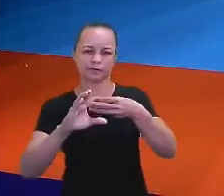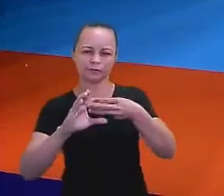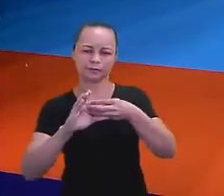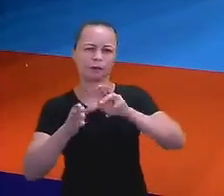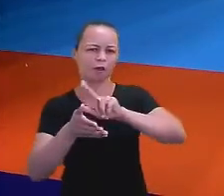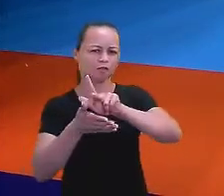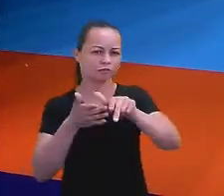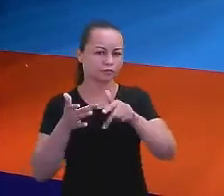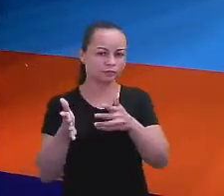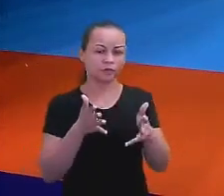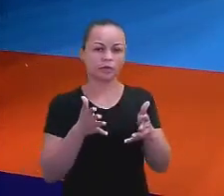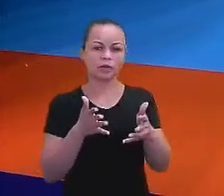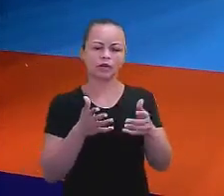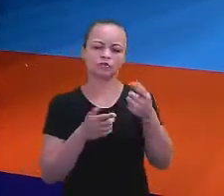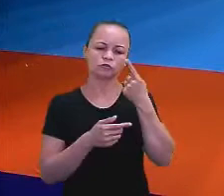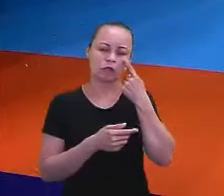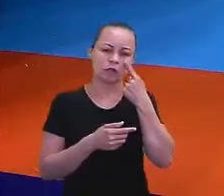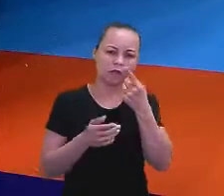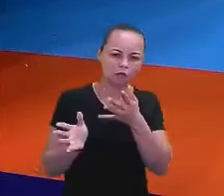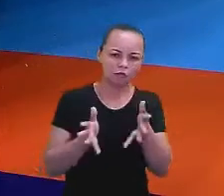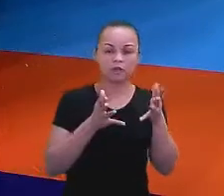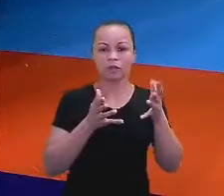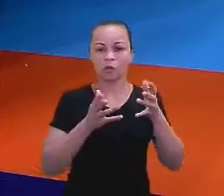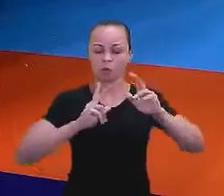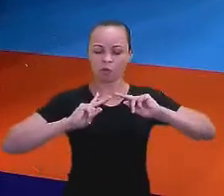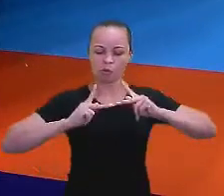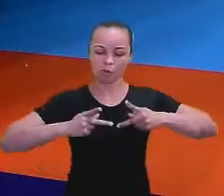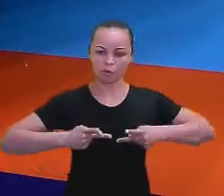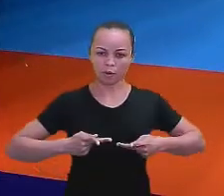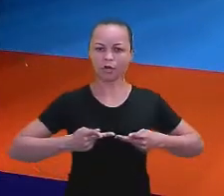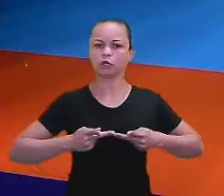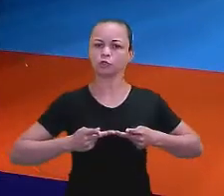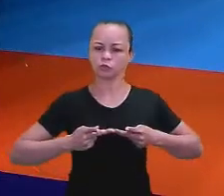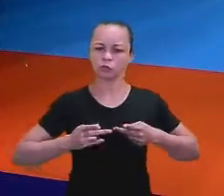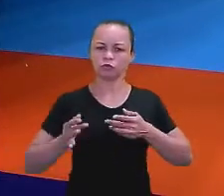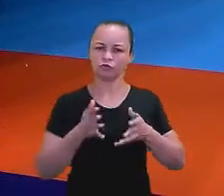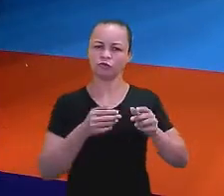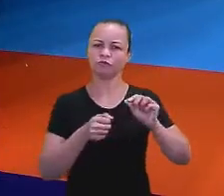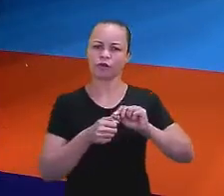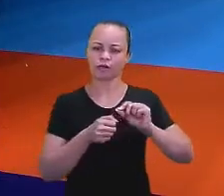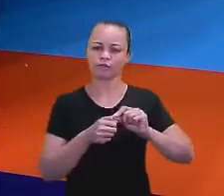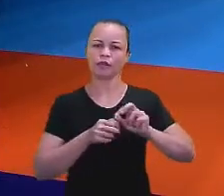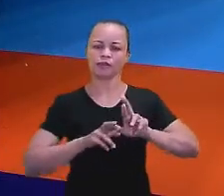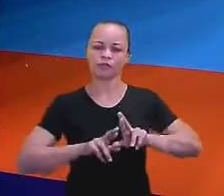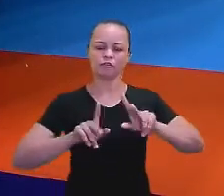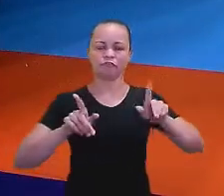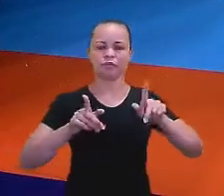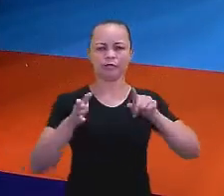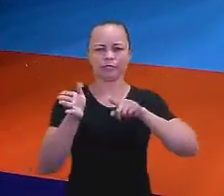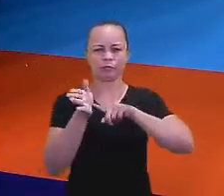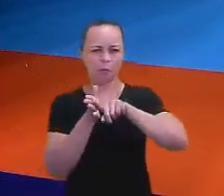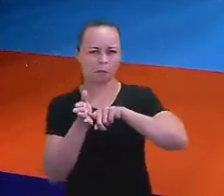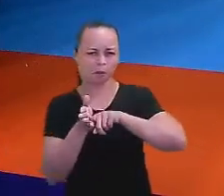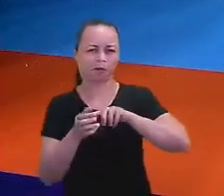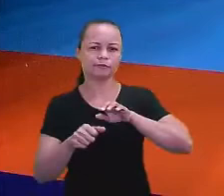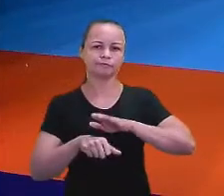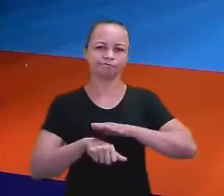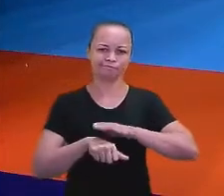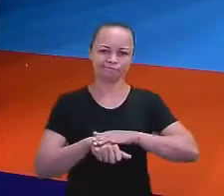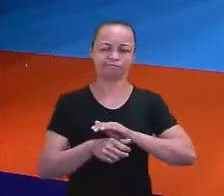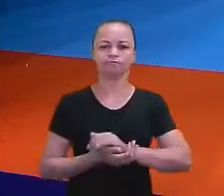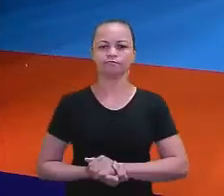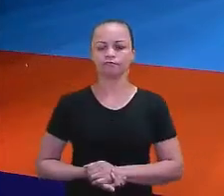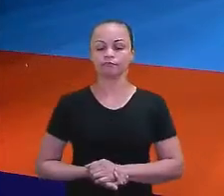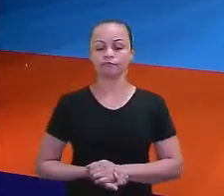gente vê como a intervenção do homem, a intervenção humana, faz toda a diferença na hora de analisar isso. Então, mas eu não